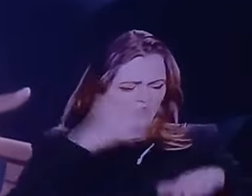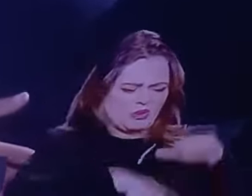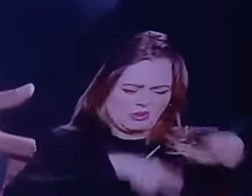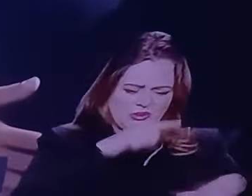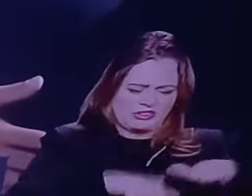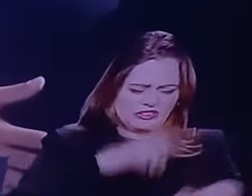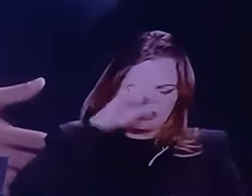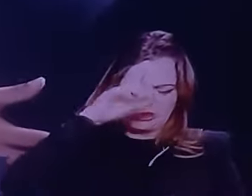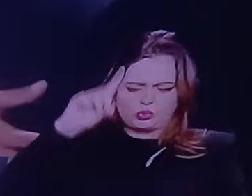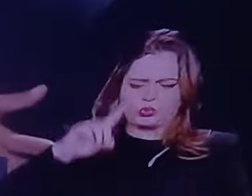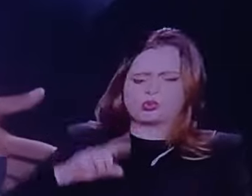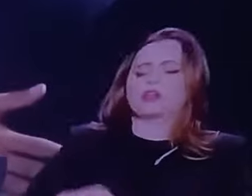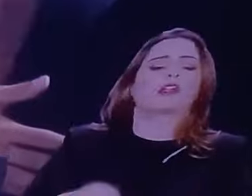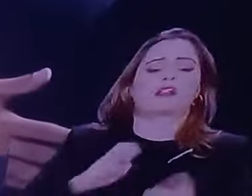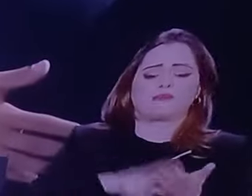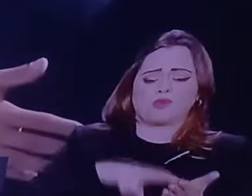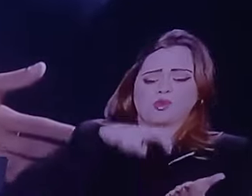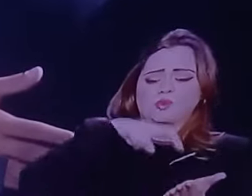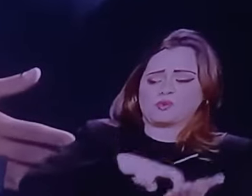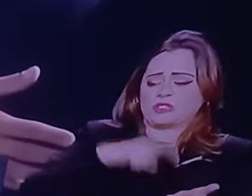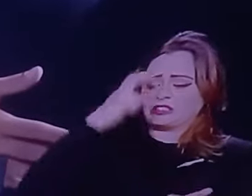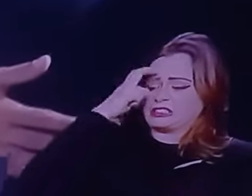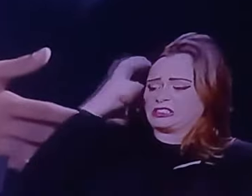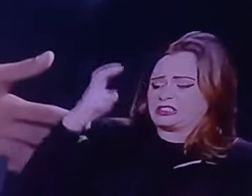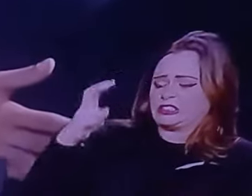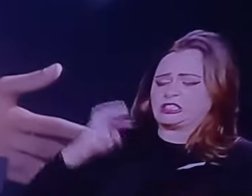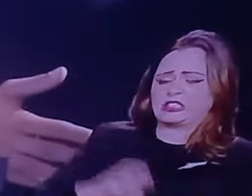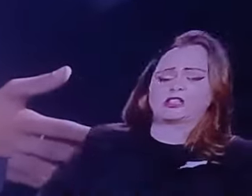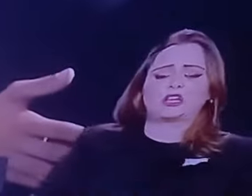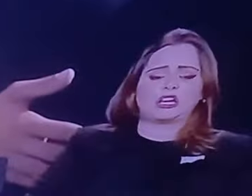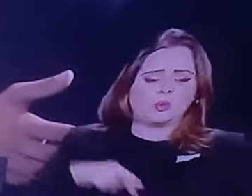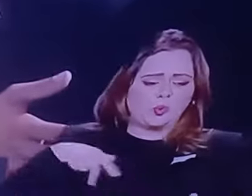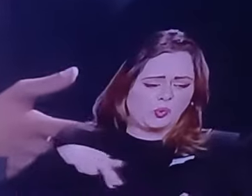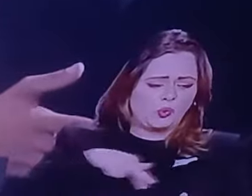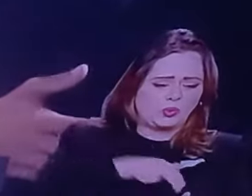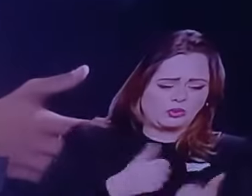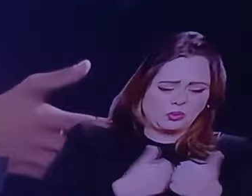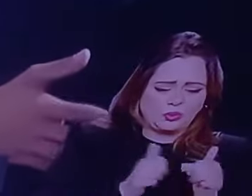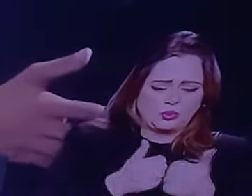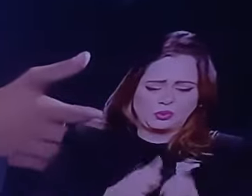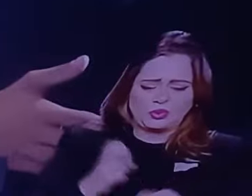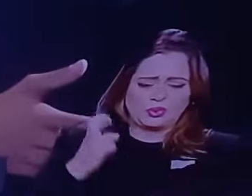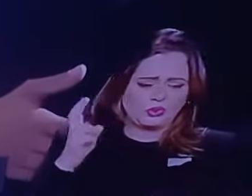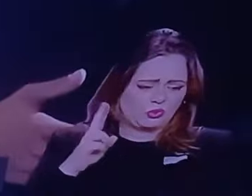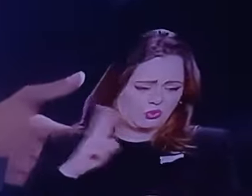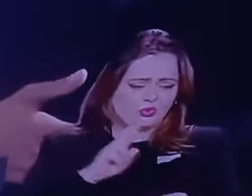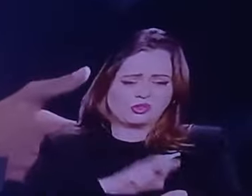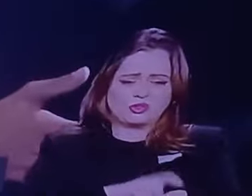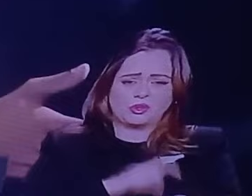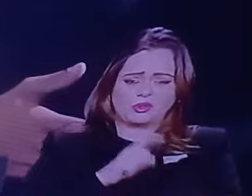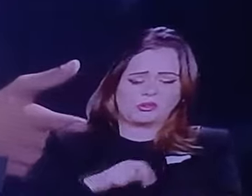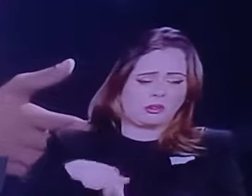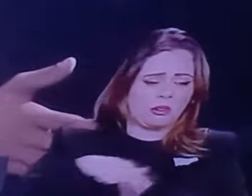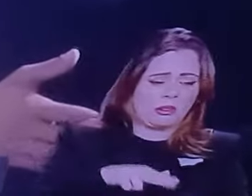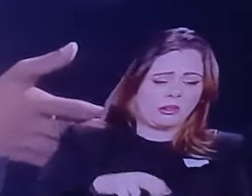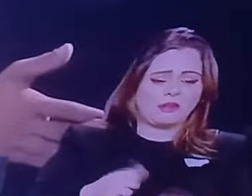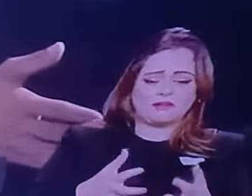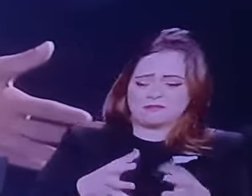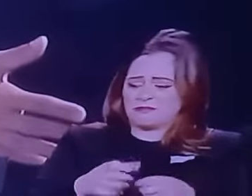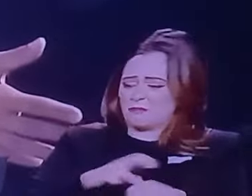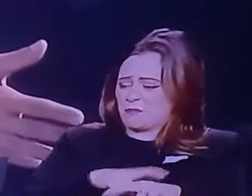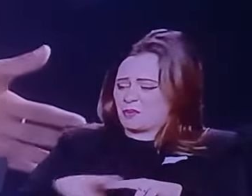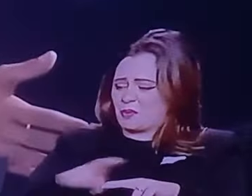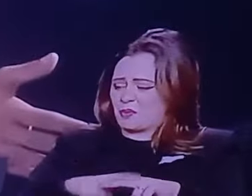inteiro, que levanta às 5 horas da manhã, que anda 2 horas de ônibus ou a pé, que pega um trem lotado ou um